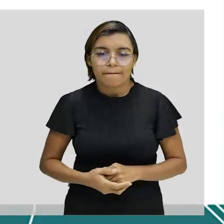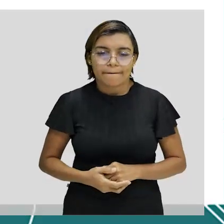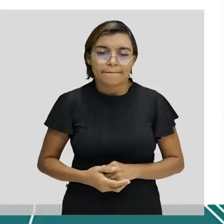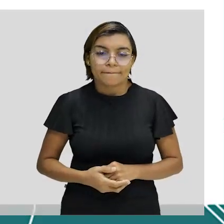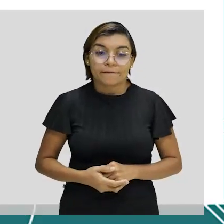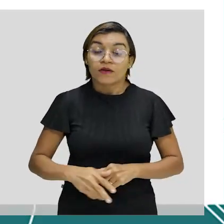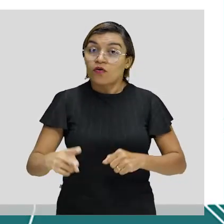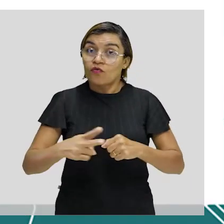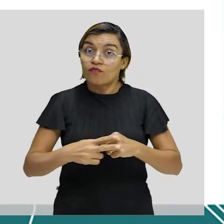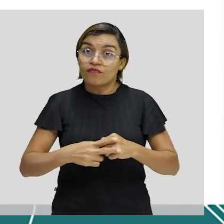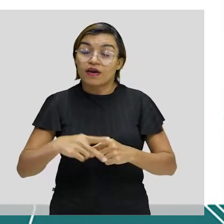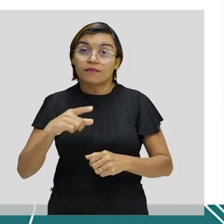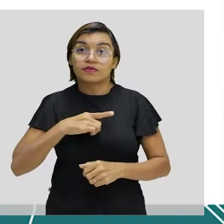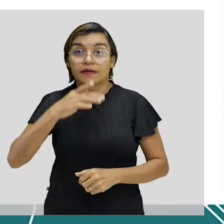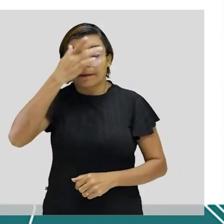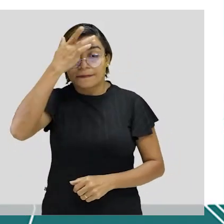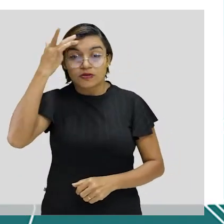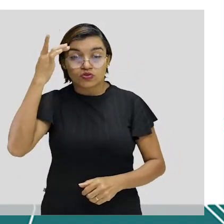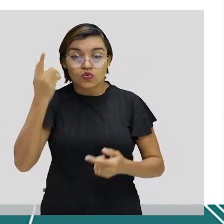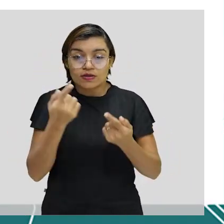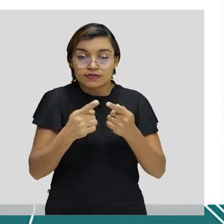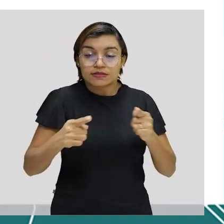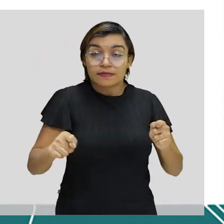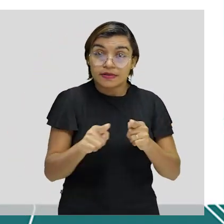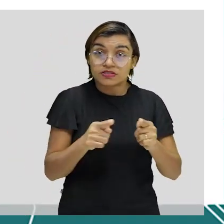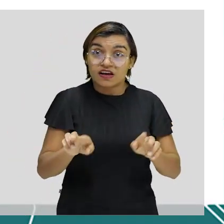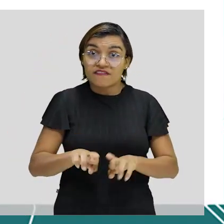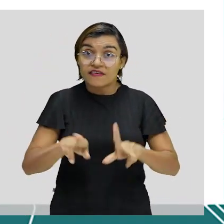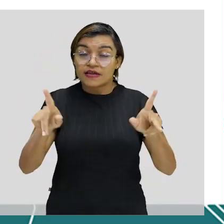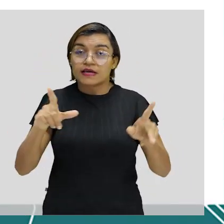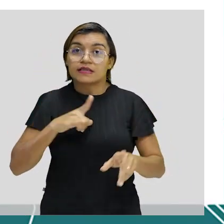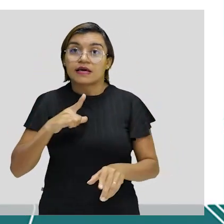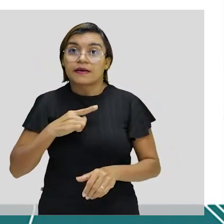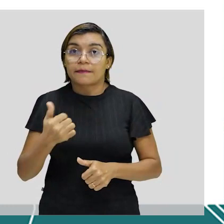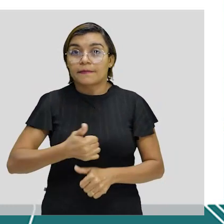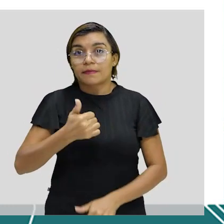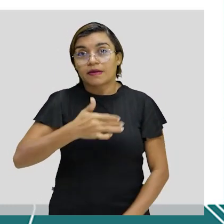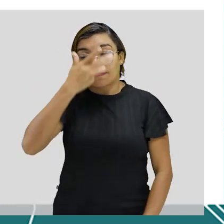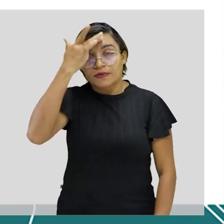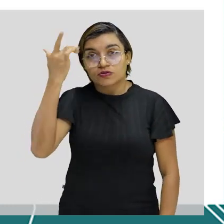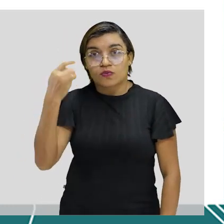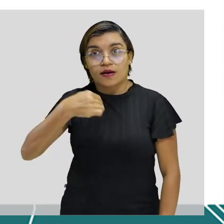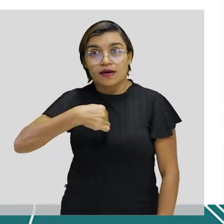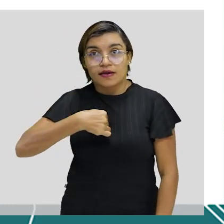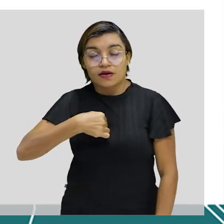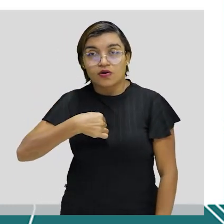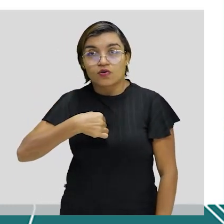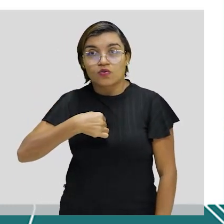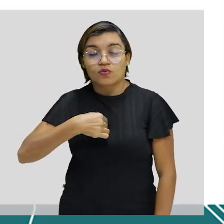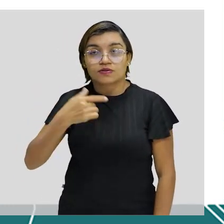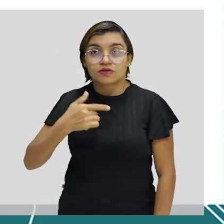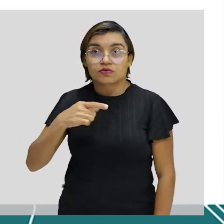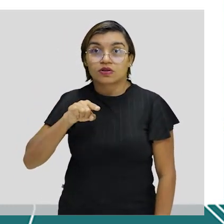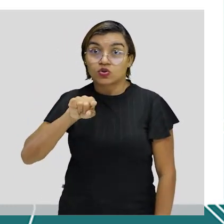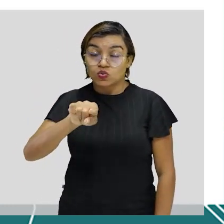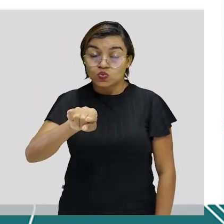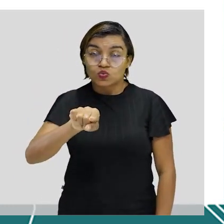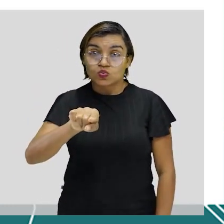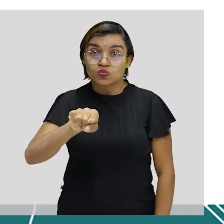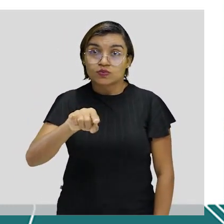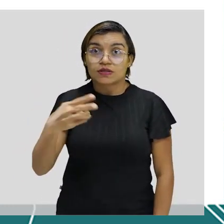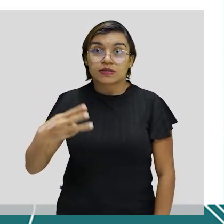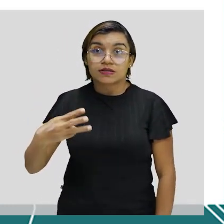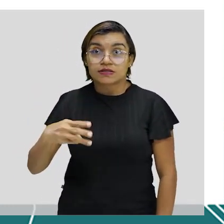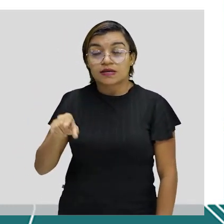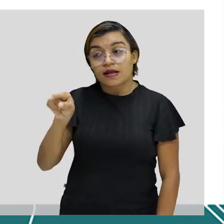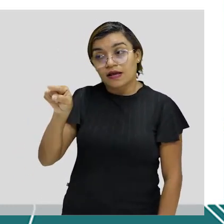for constituído por pessoas gramaticais diferentes, aí eu tenho primeira pessoa eu, segunda pessoa tu, terceira pessoa ele ou ela. Eu digo eu e